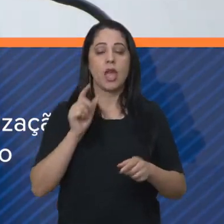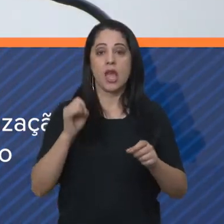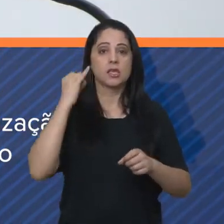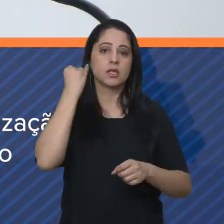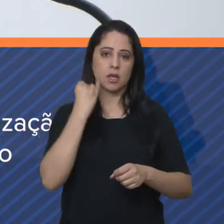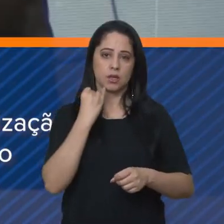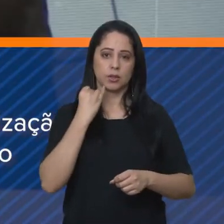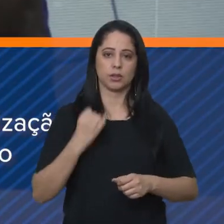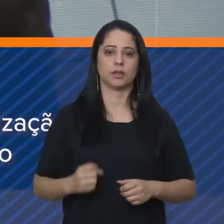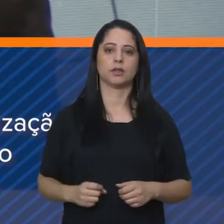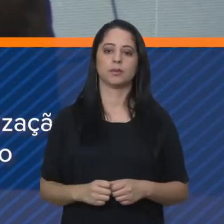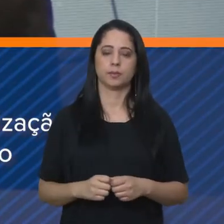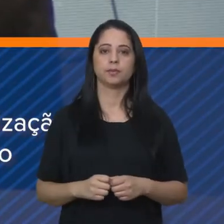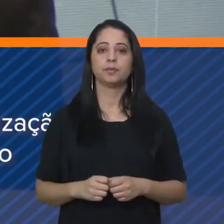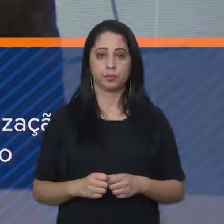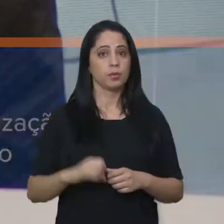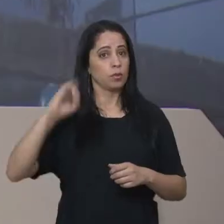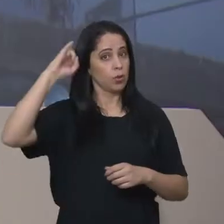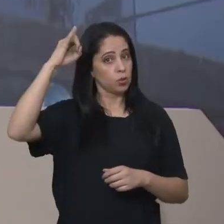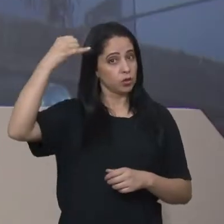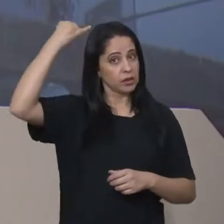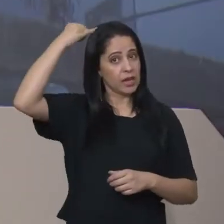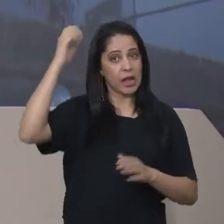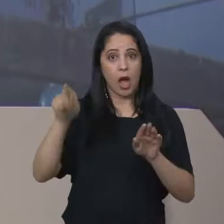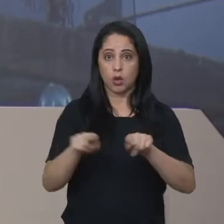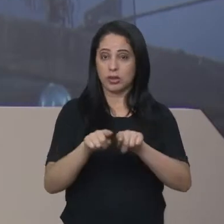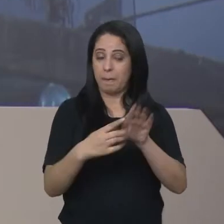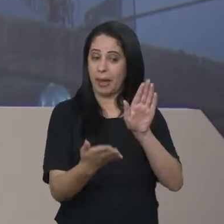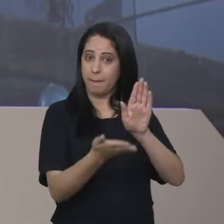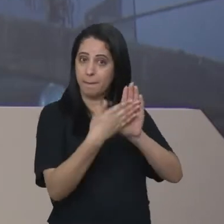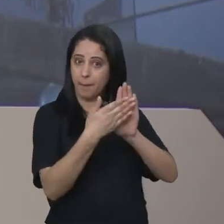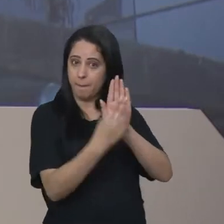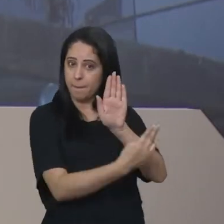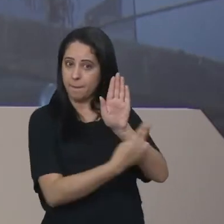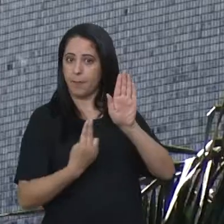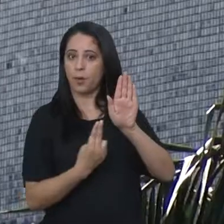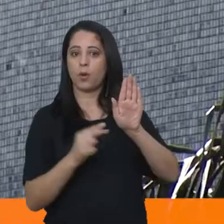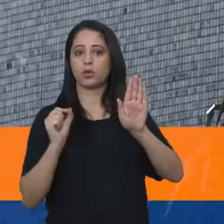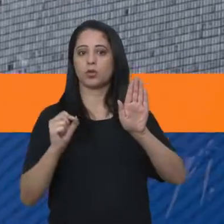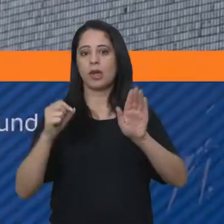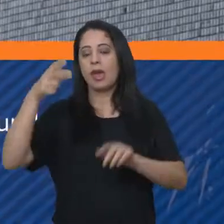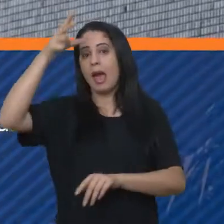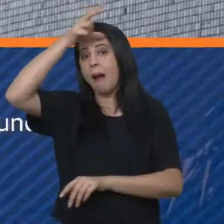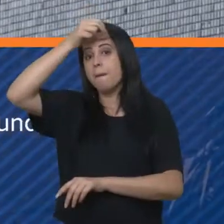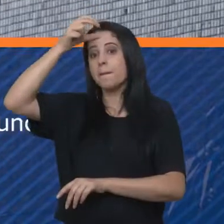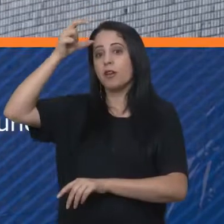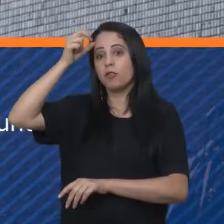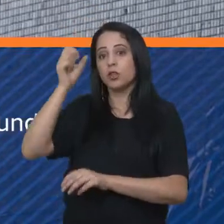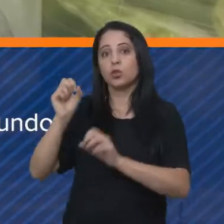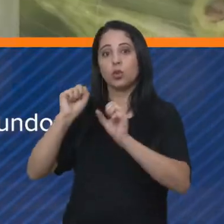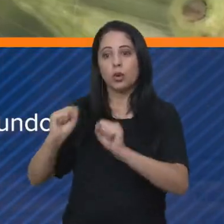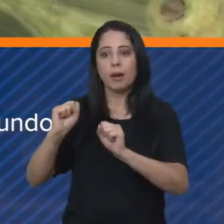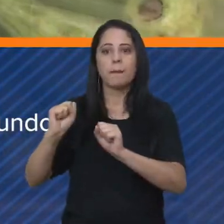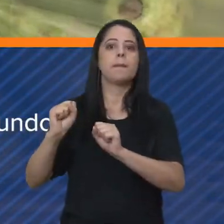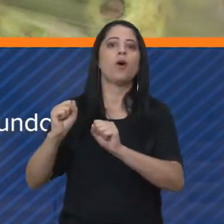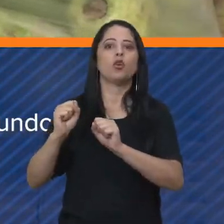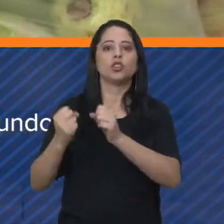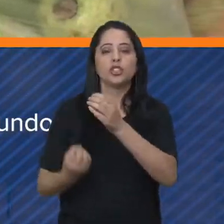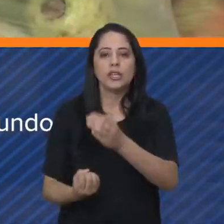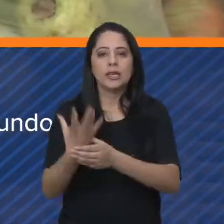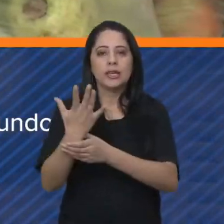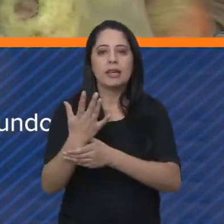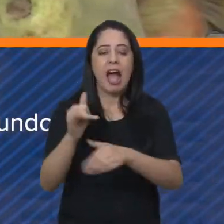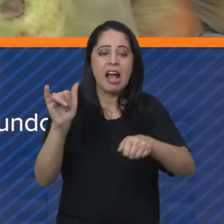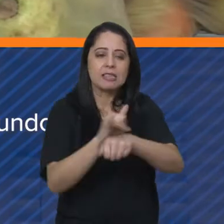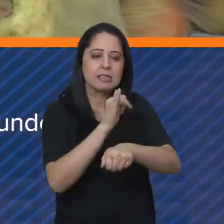Walter Hayashi e Zé Luiz. Dr. José Cláudio também é autor da matéria que autoriza a Prefeitura a instituir o